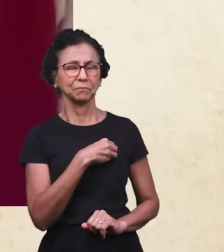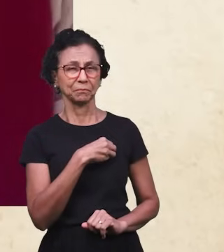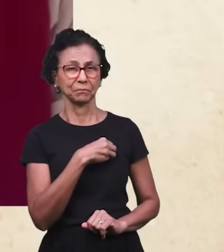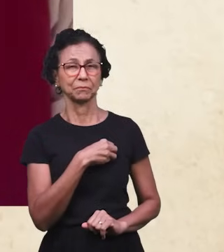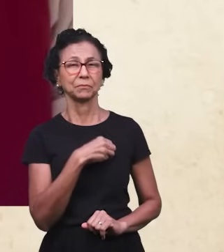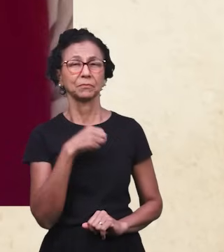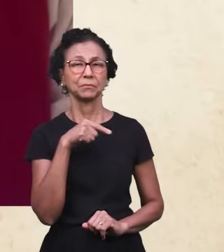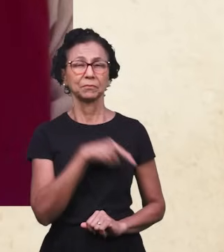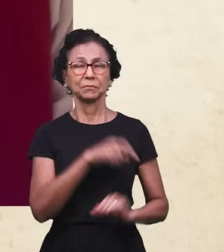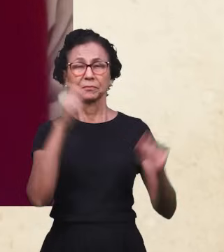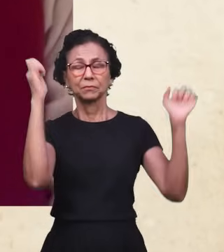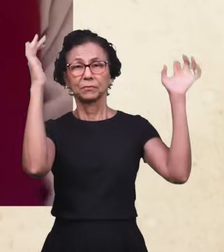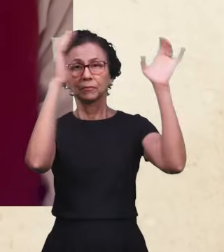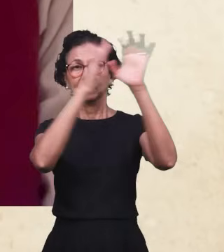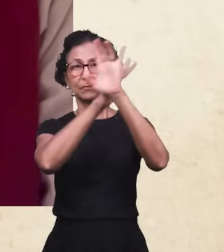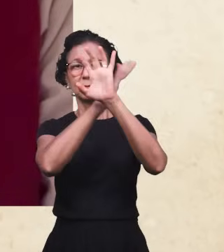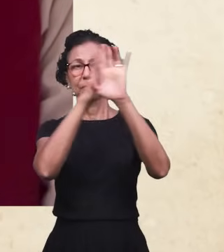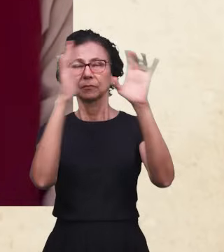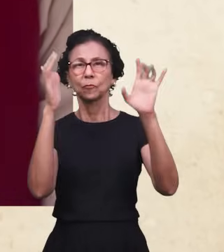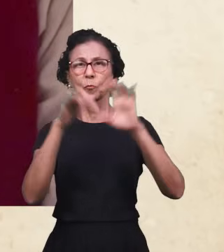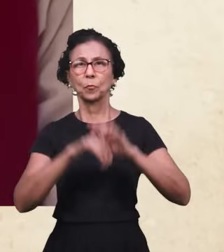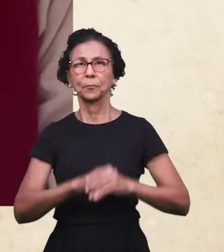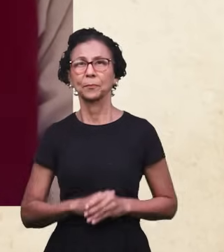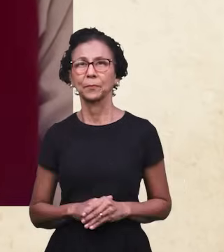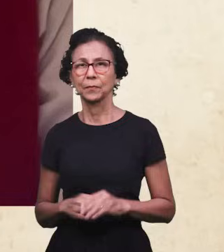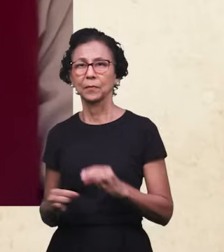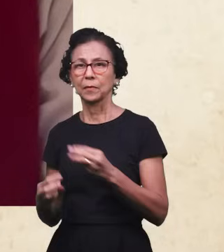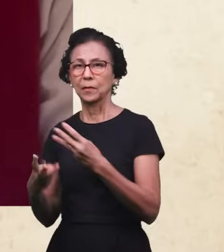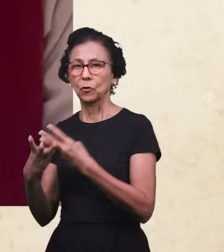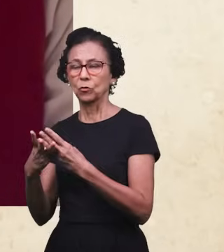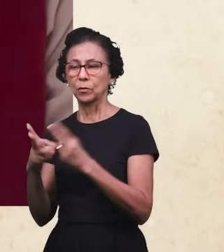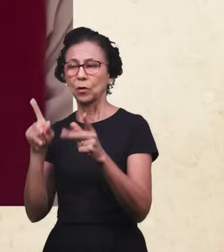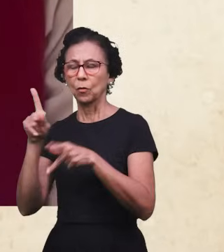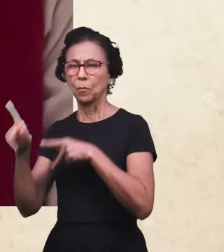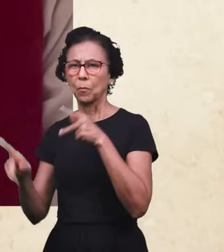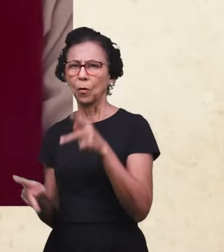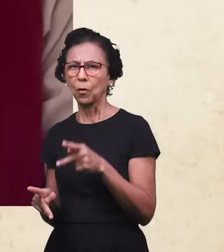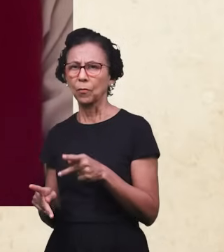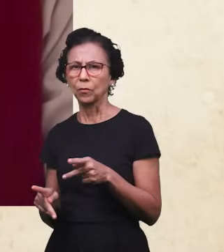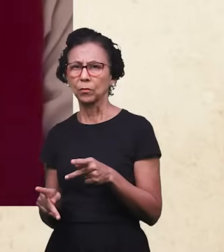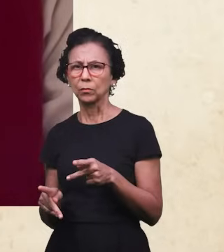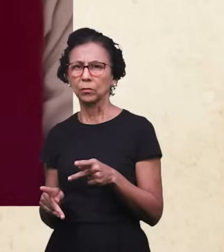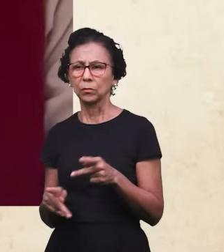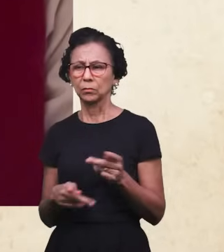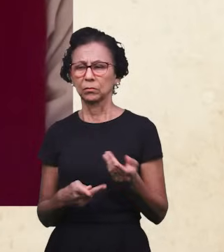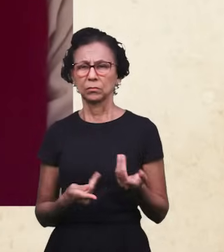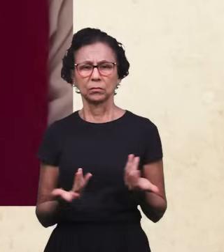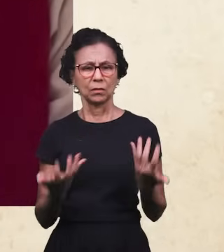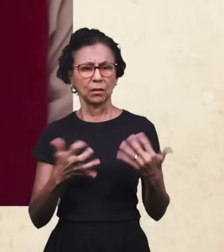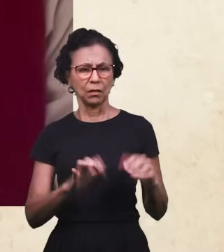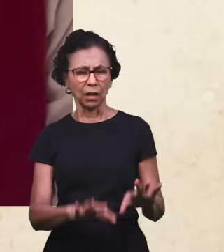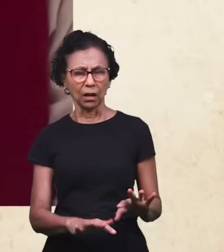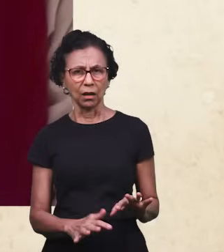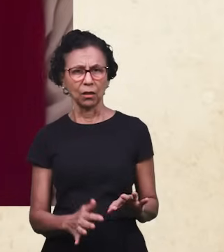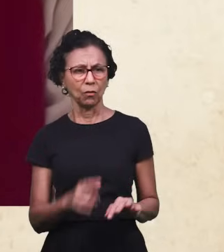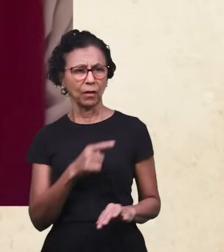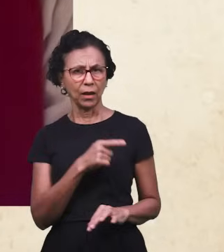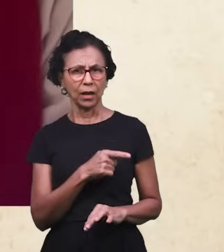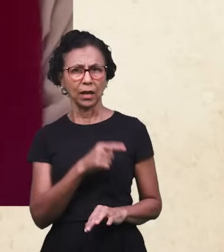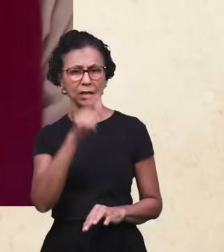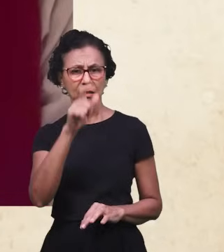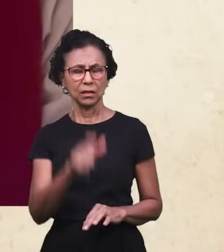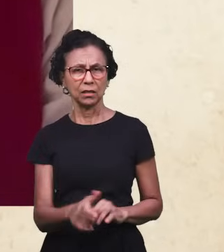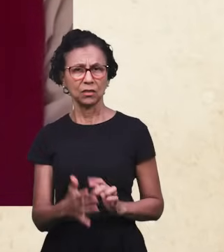espirituais, estavam desapercebidos. O povo judeu não aceitou o Senhor Jesus como Messias e Salvador. E a Bíblia mostra